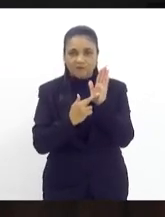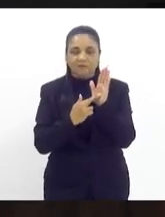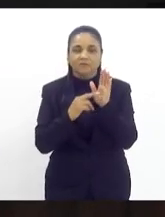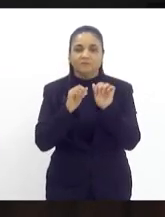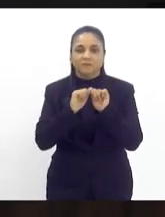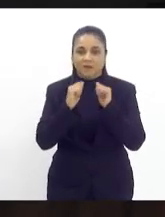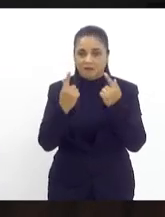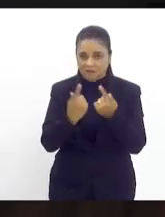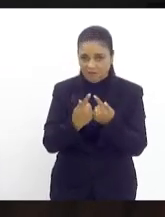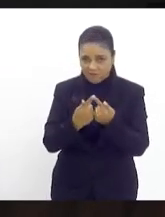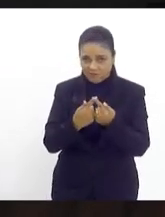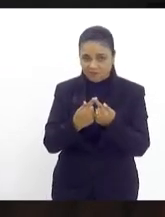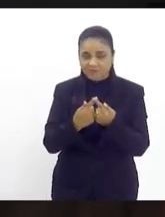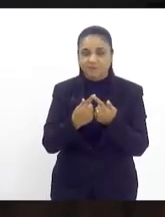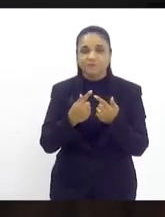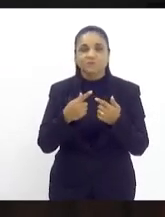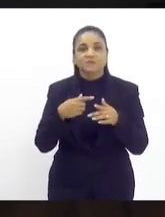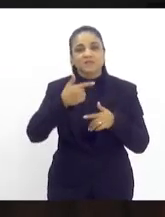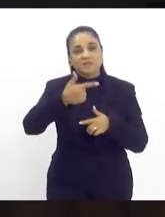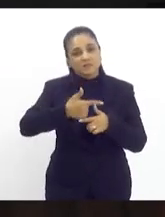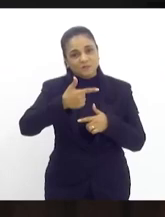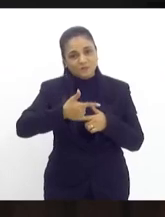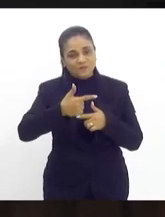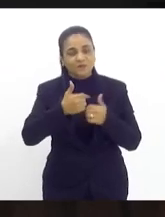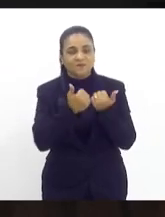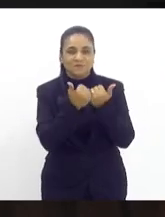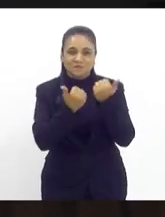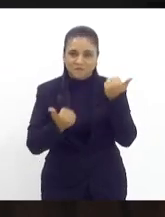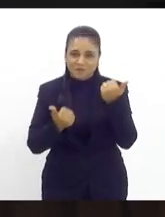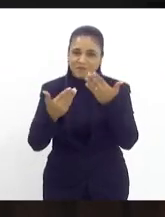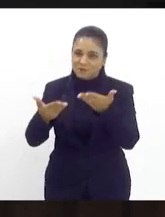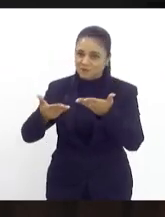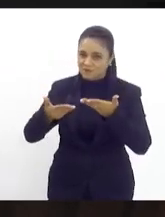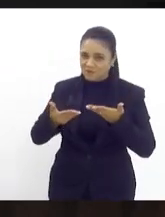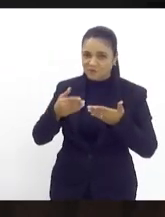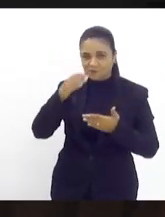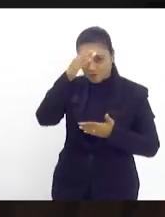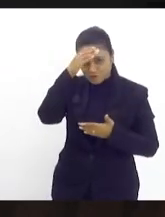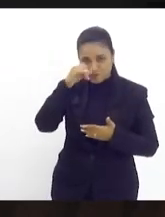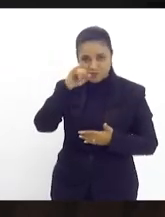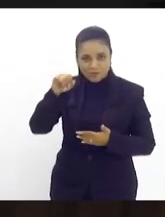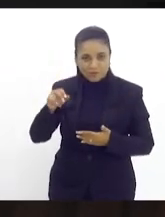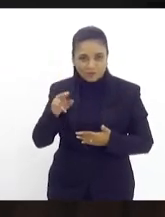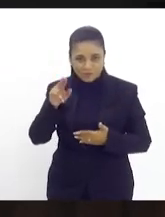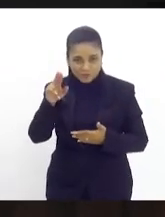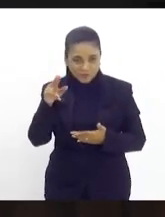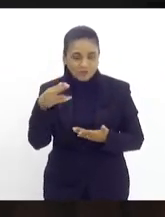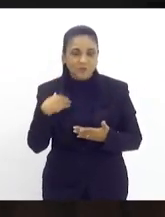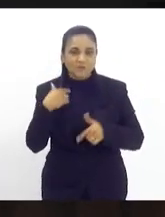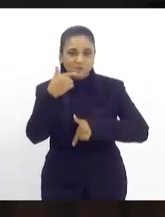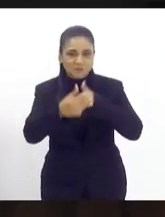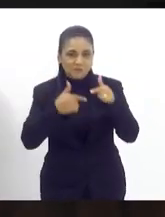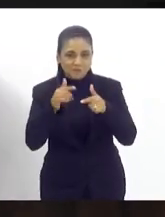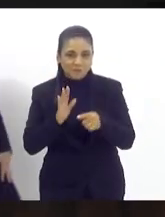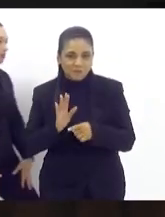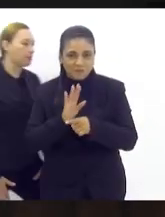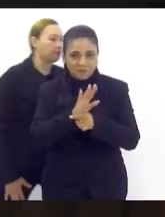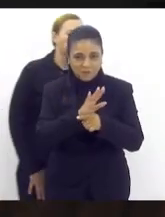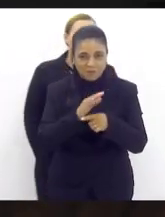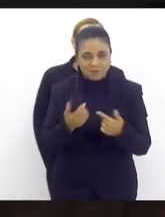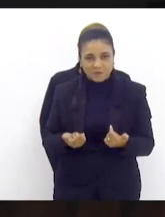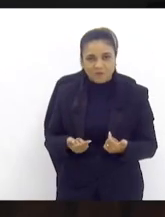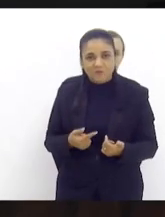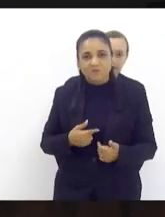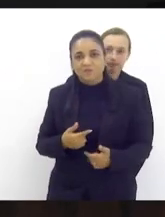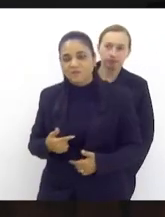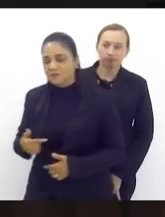Convido a nossa segunda vice-presidente, Tia Ju, que já está aqui secretariando a gente nos trabalhos. Solicito